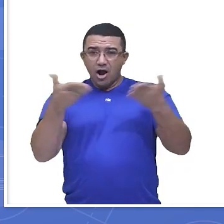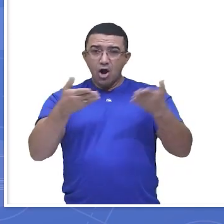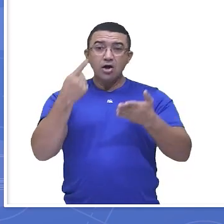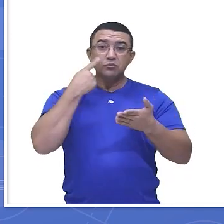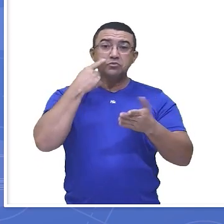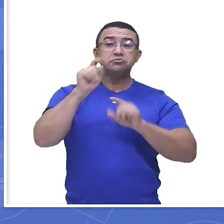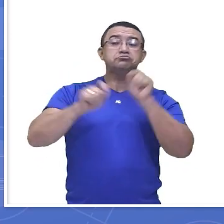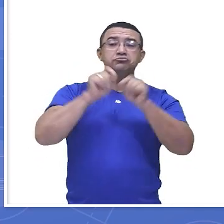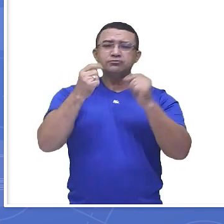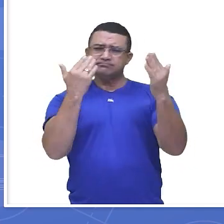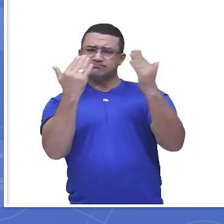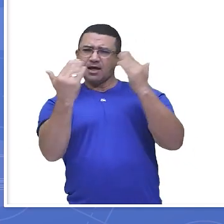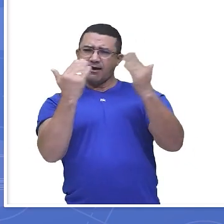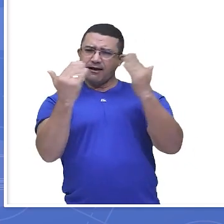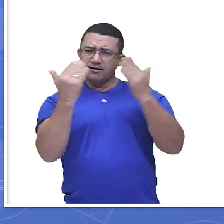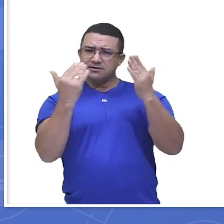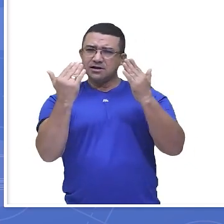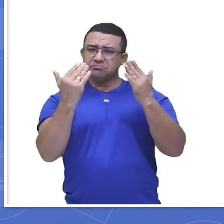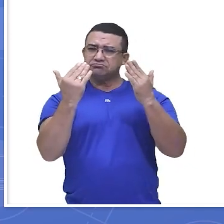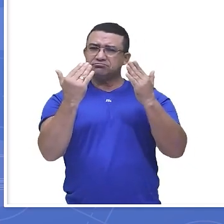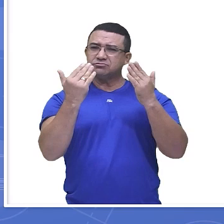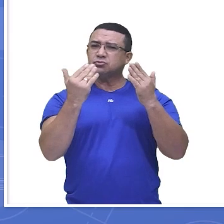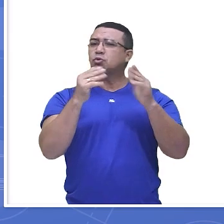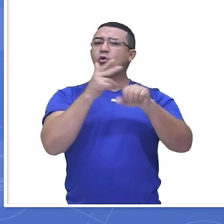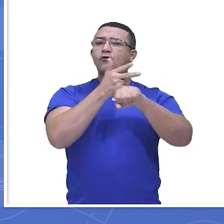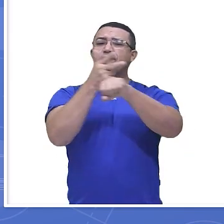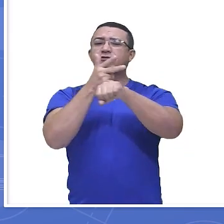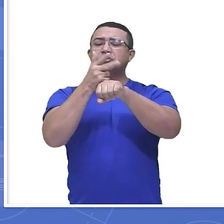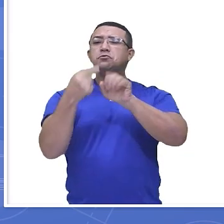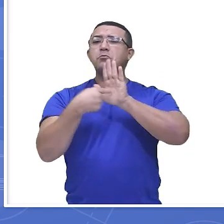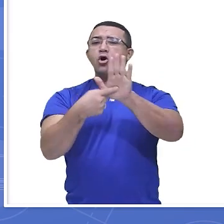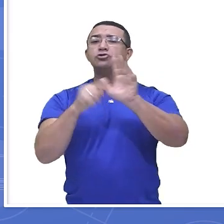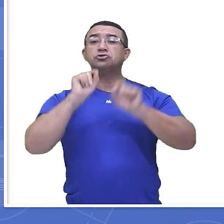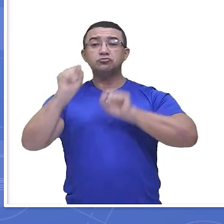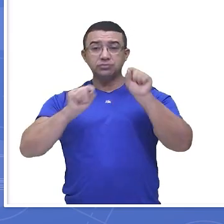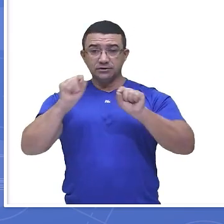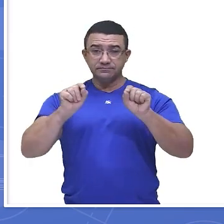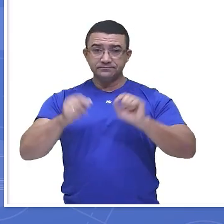realmente vamos analisar o que esse vídeo traz. Vamos lá então?